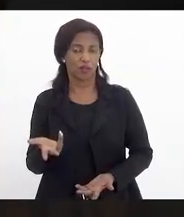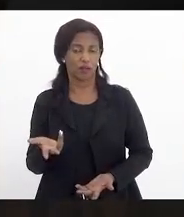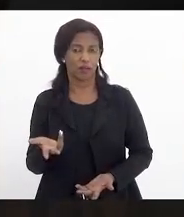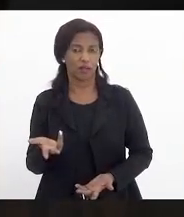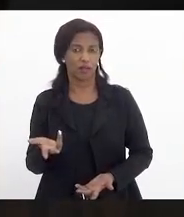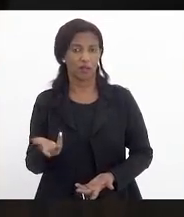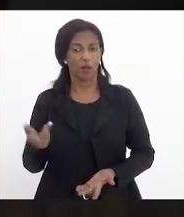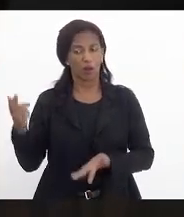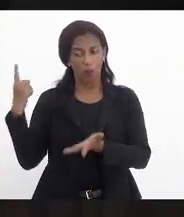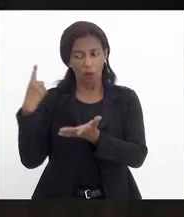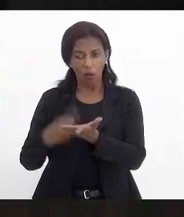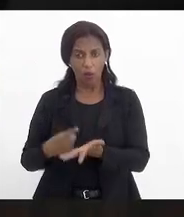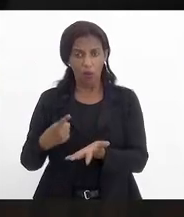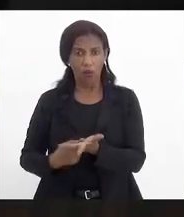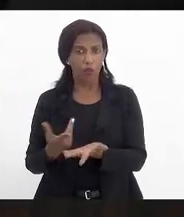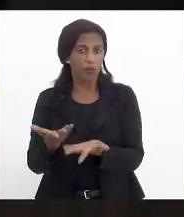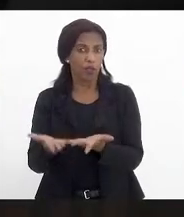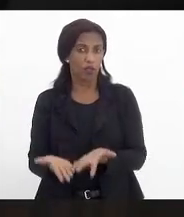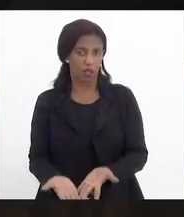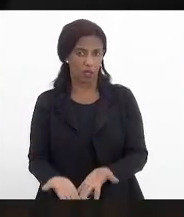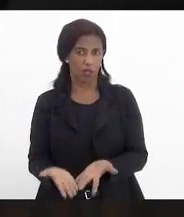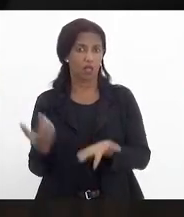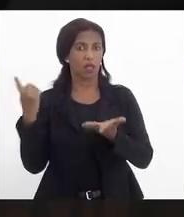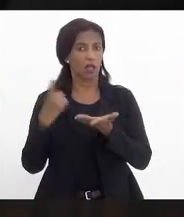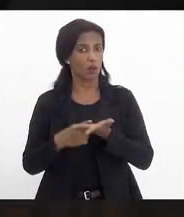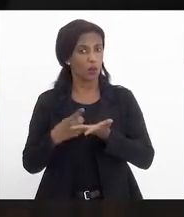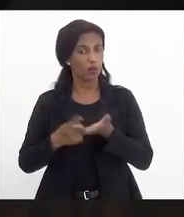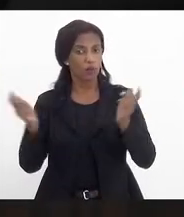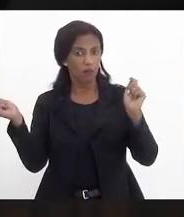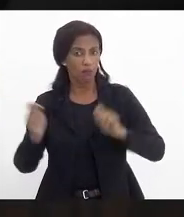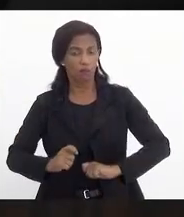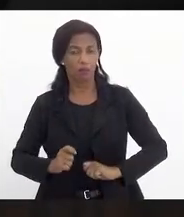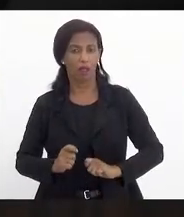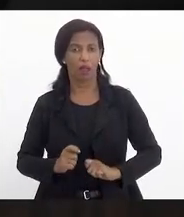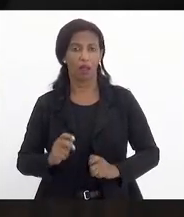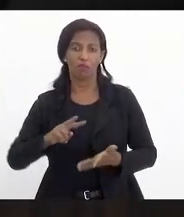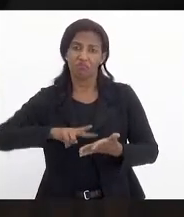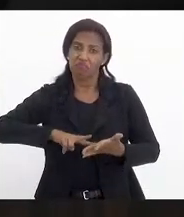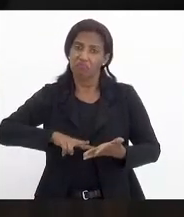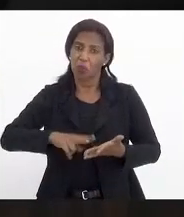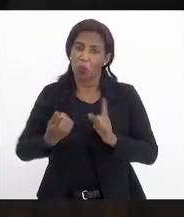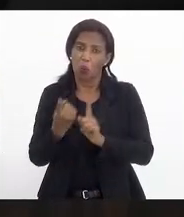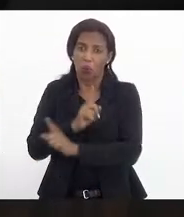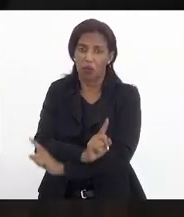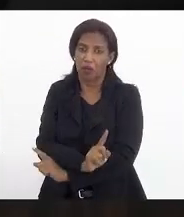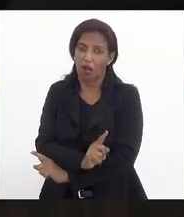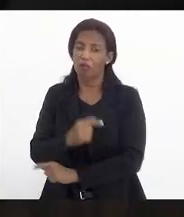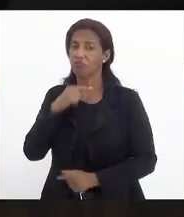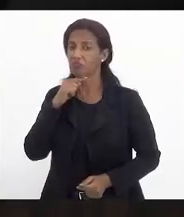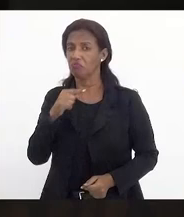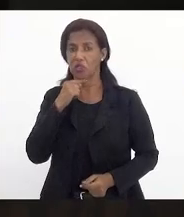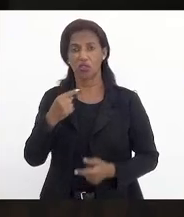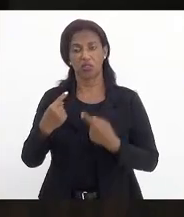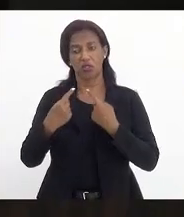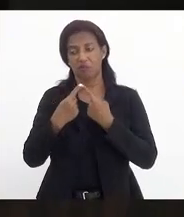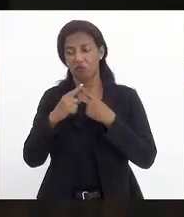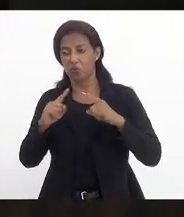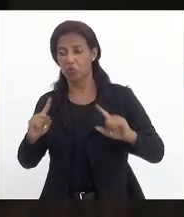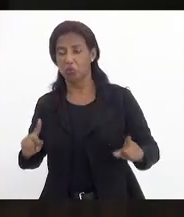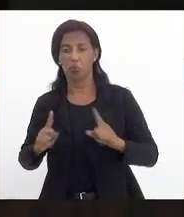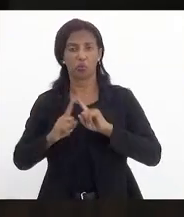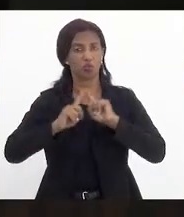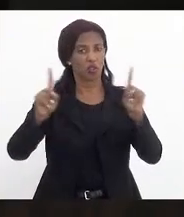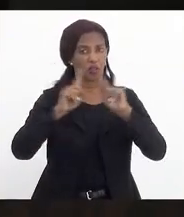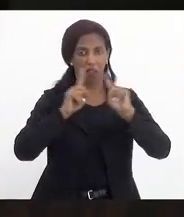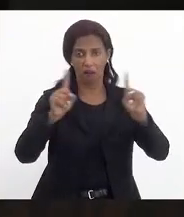O acordo é esse. Esse é o acordo possível. Do contrário, não adianta fazer discurso, não adianta